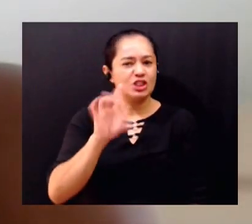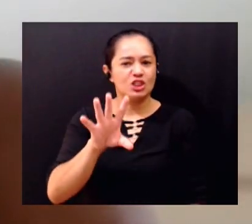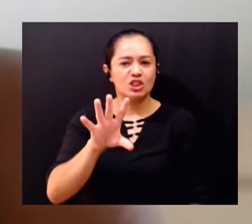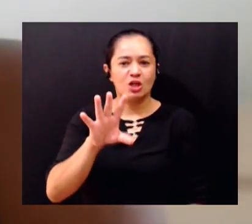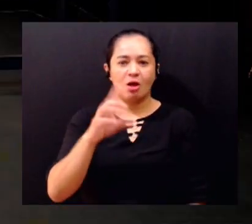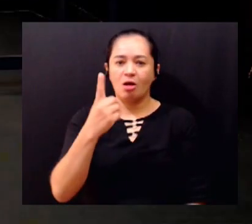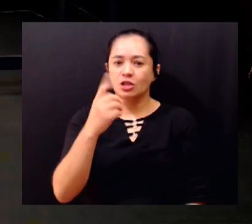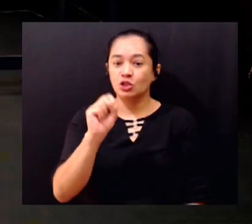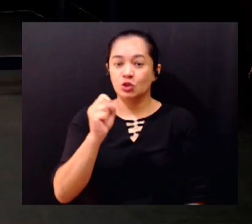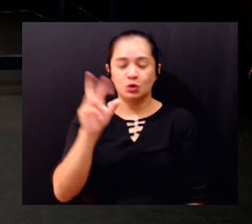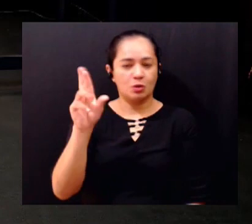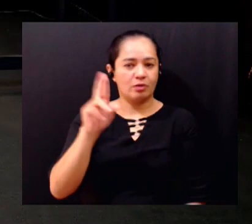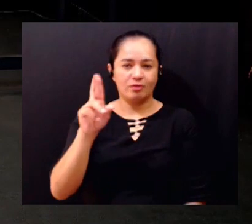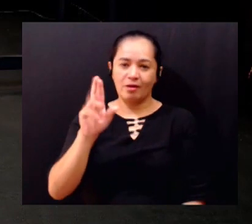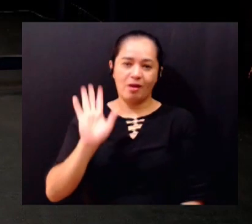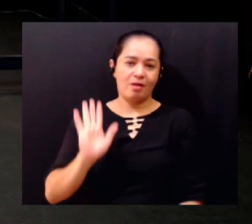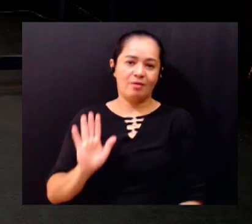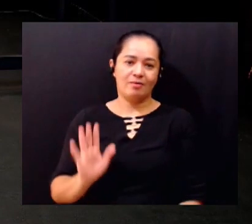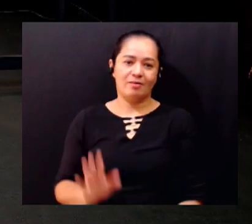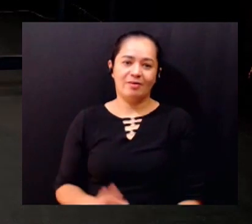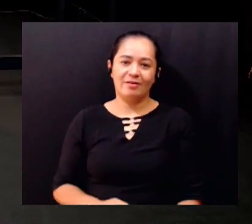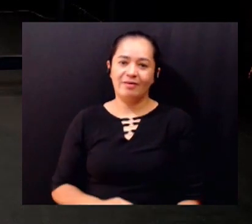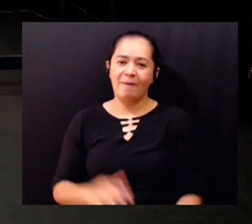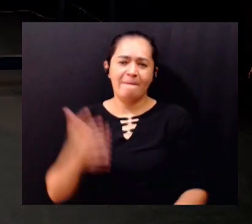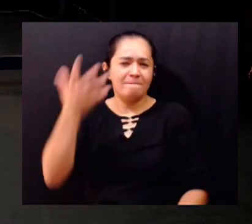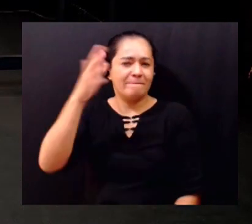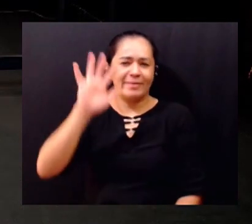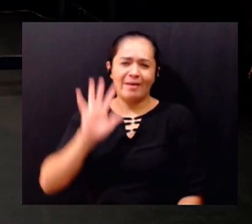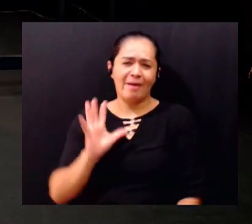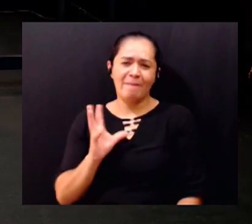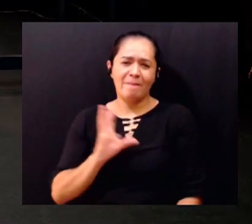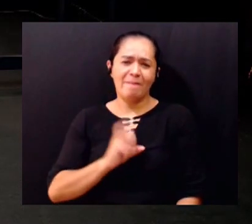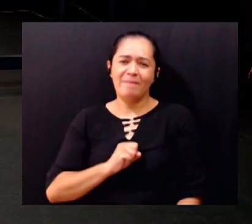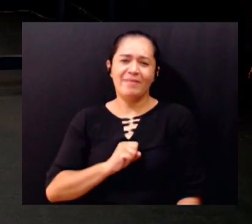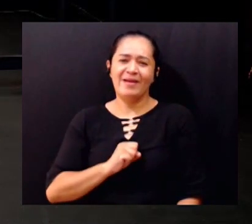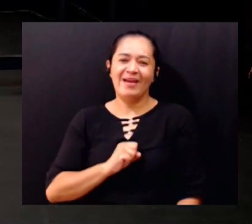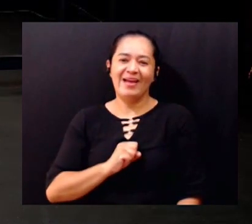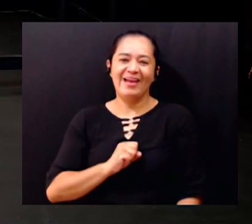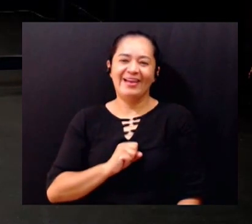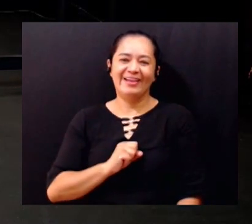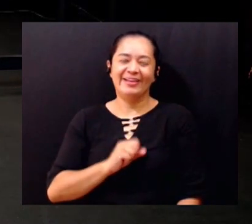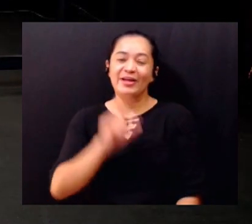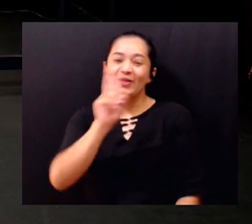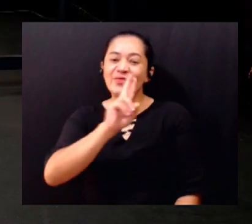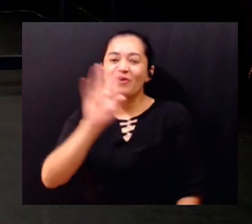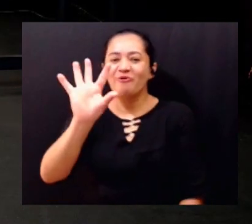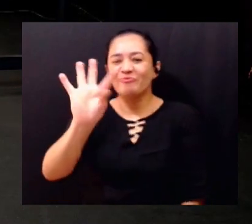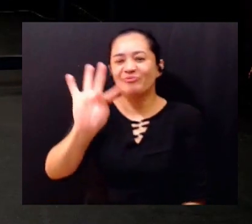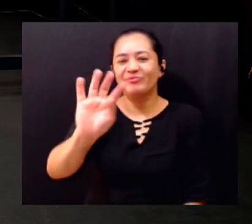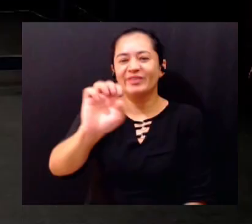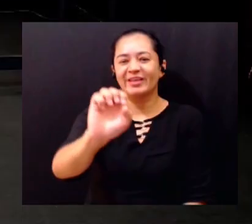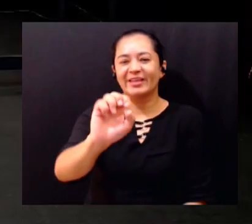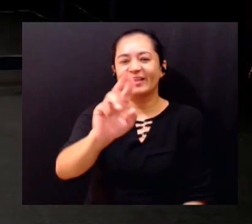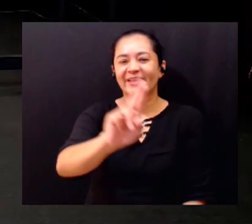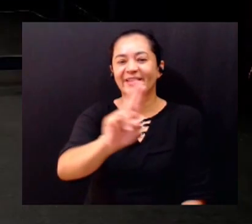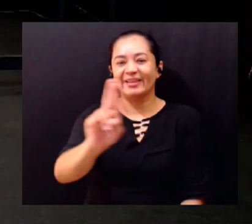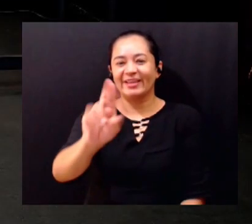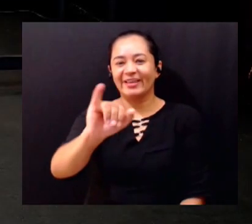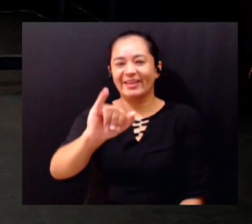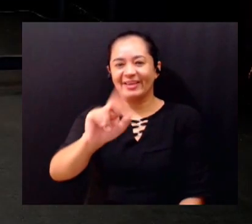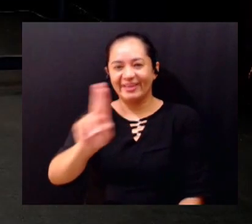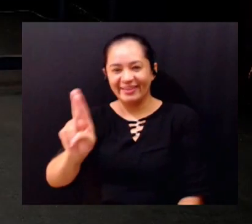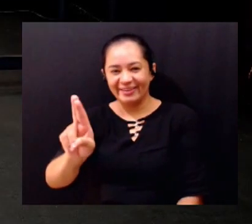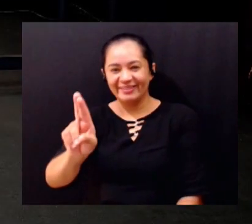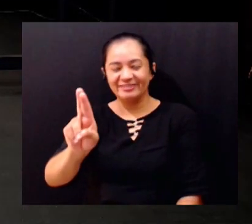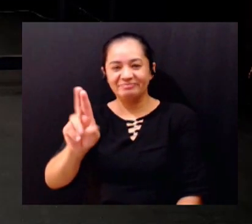sua casa. Adorei, Terrir. Terrir. Sugestivo, né? Muito bom. E que